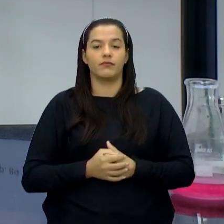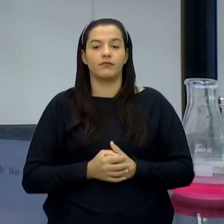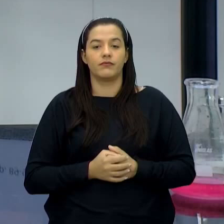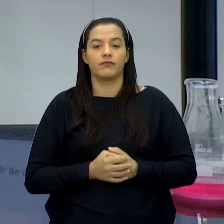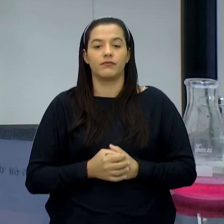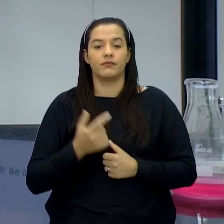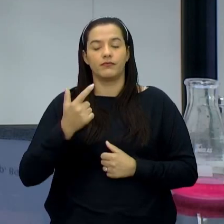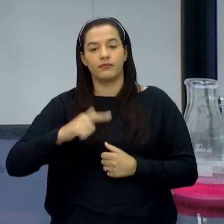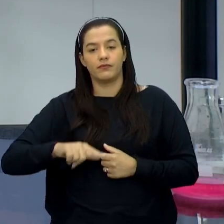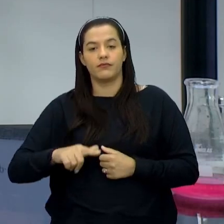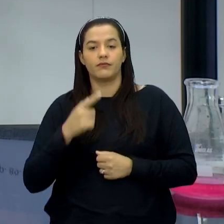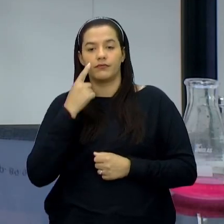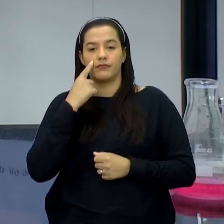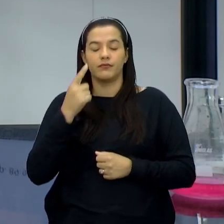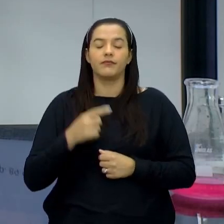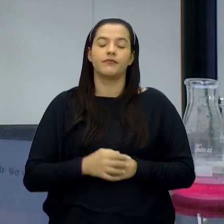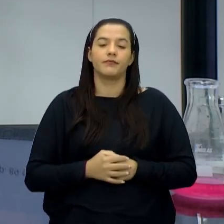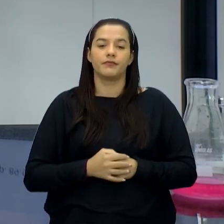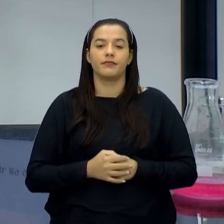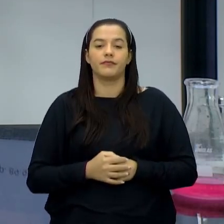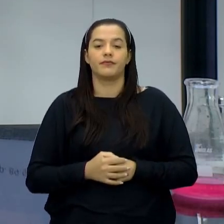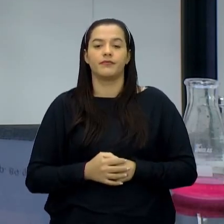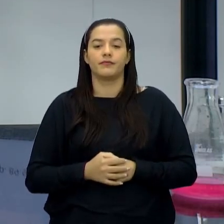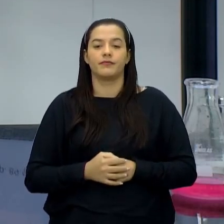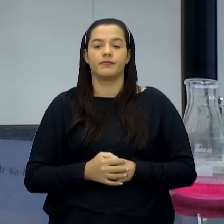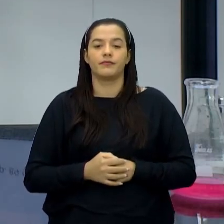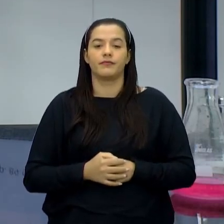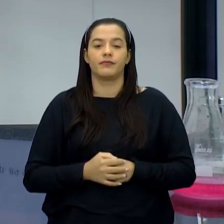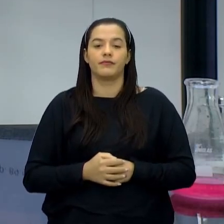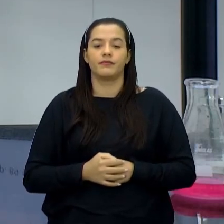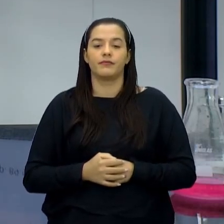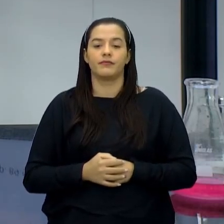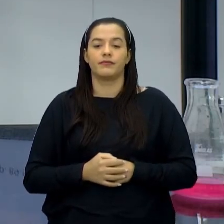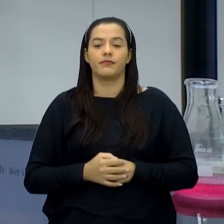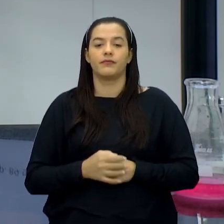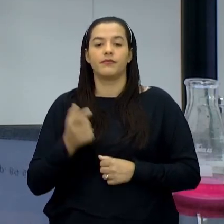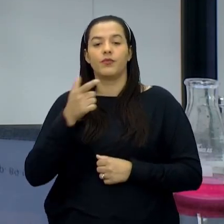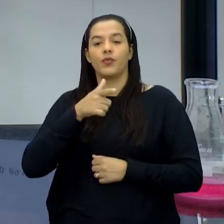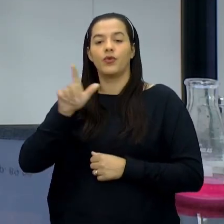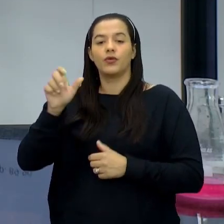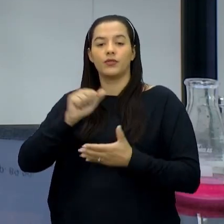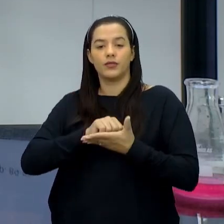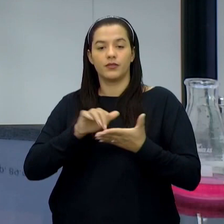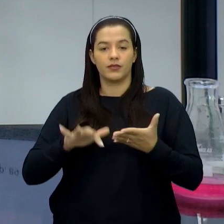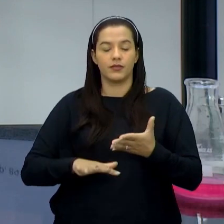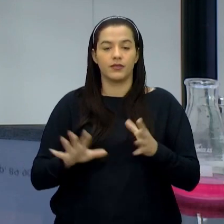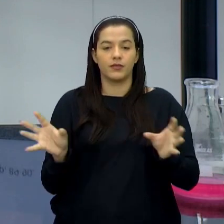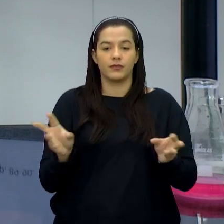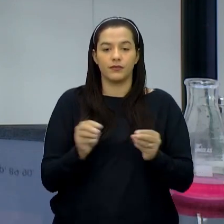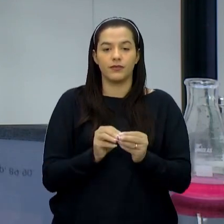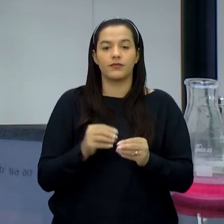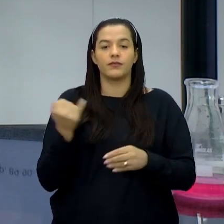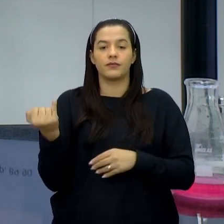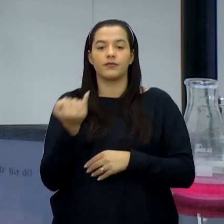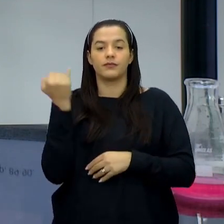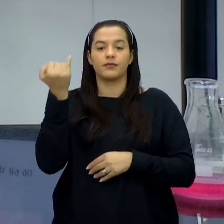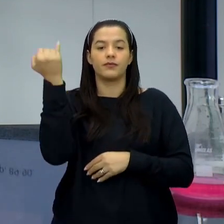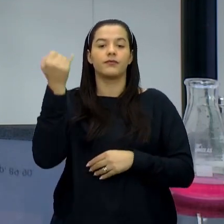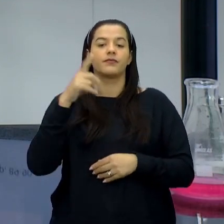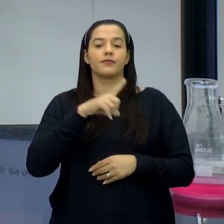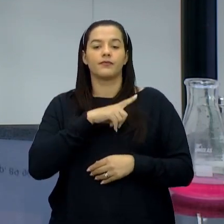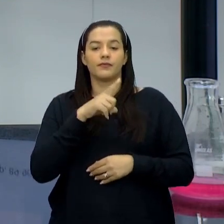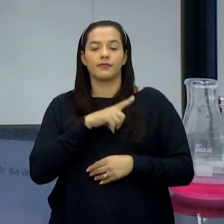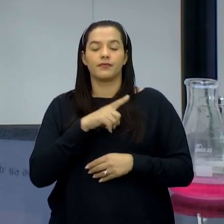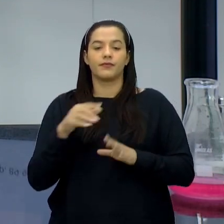O que mais que nós vamos ver aqui também? Uma outra atividade de sistematização bem importante, que